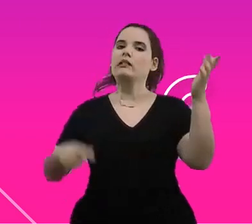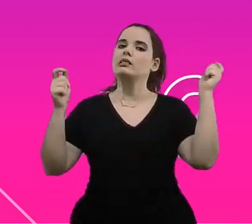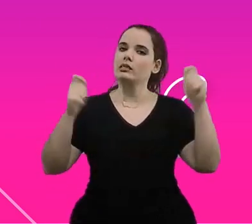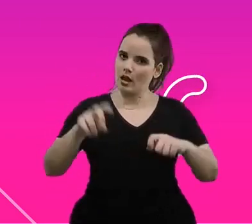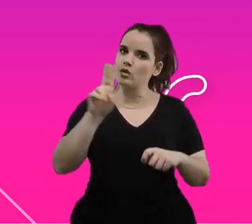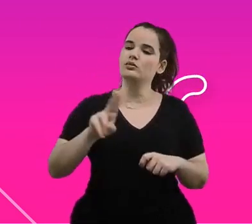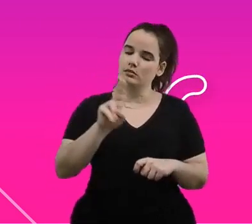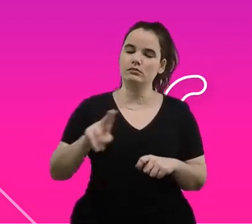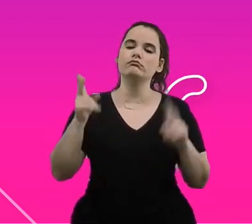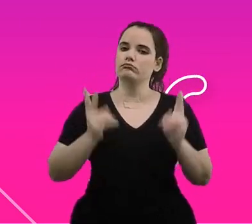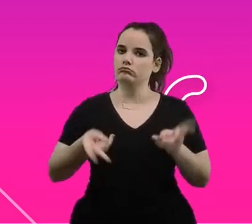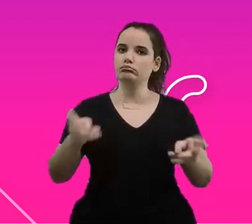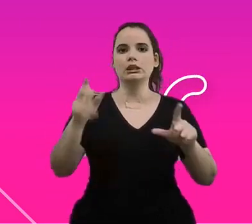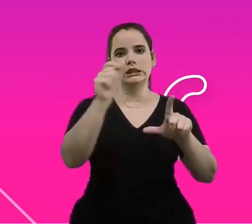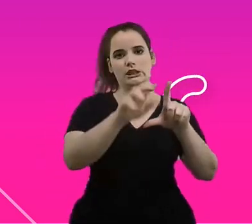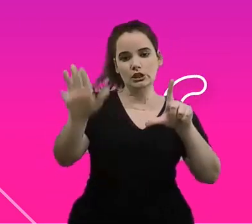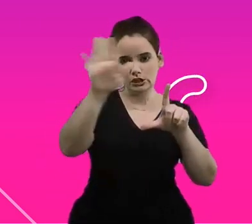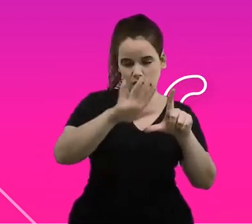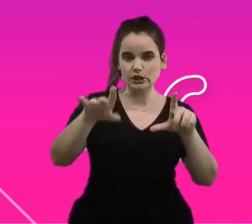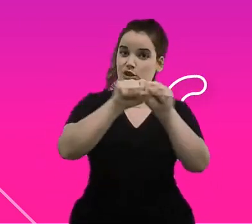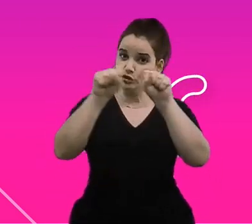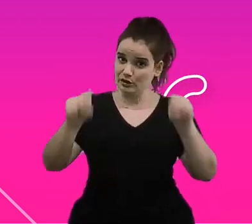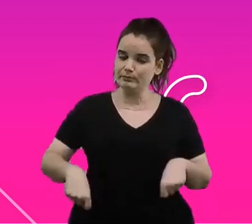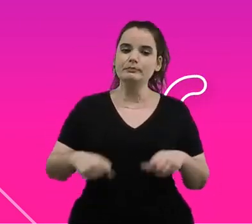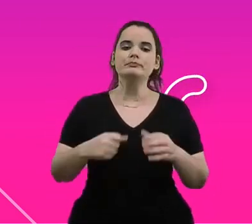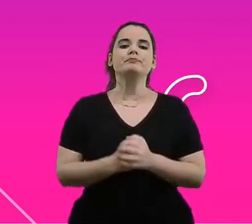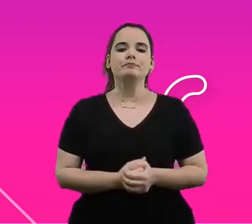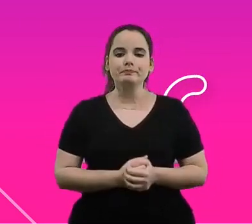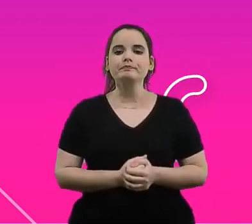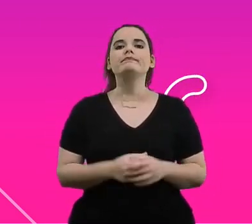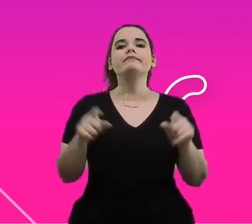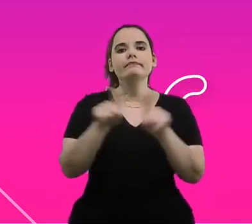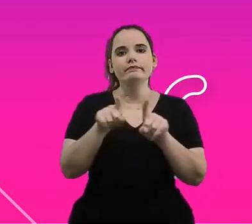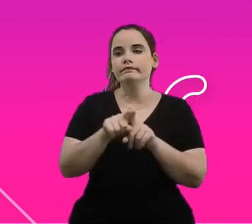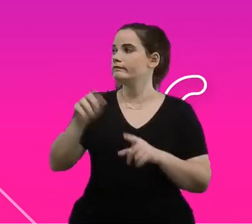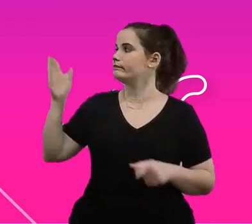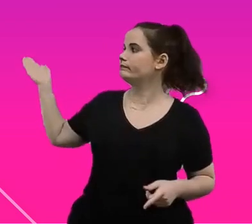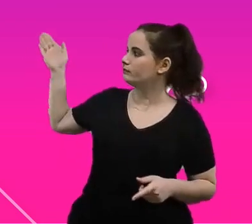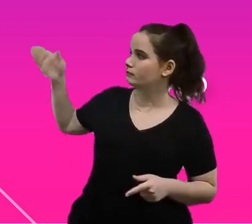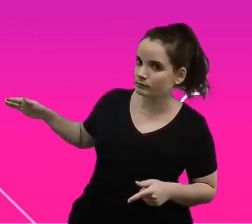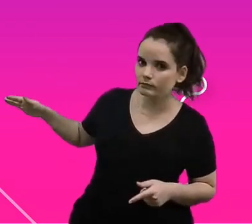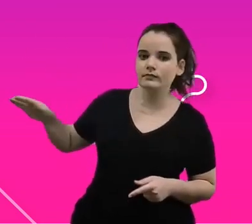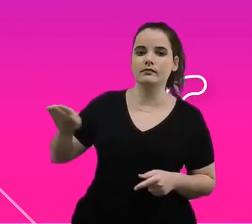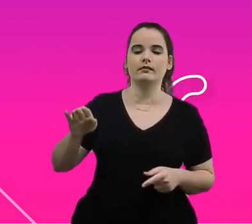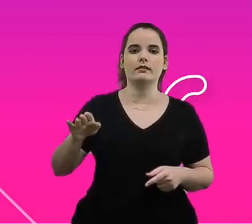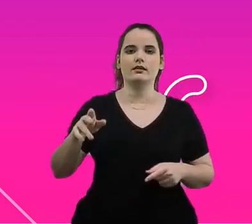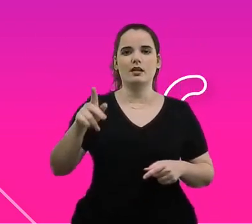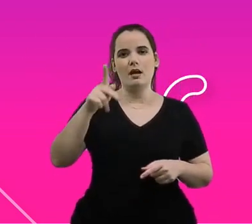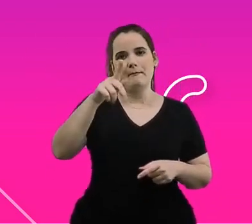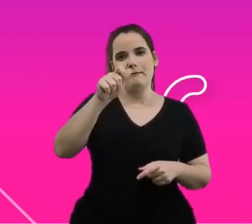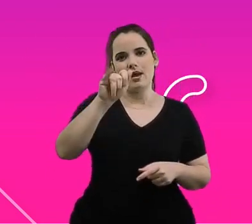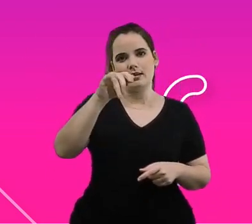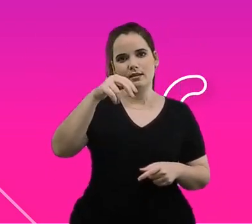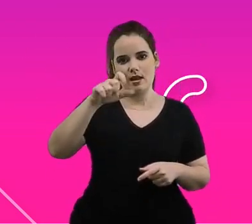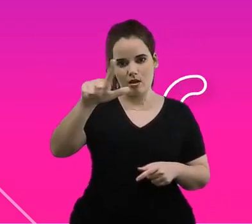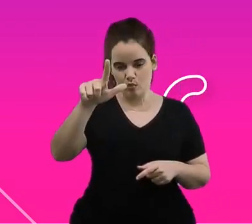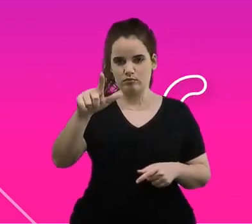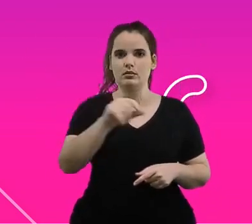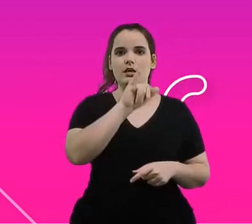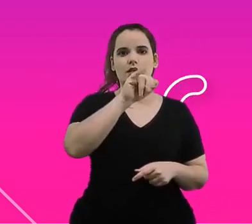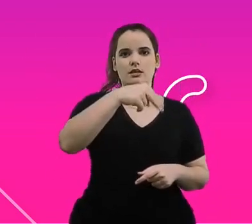última rodada de pits. Então, eu vou chamar a Ilusca Reis, que representa a Secretaria de Saúde do Estado